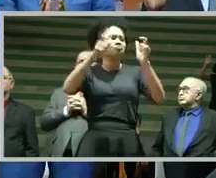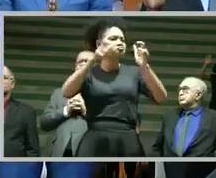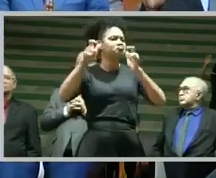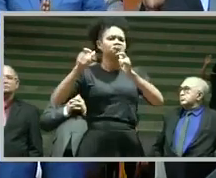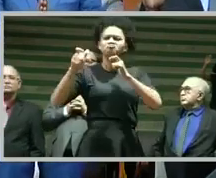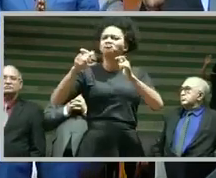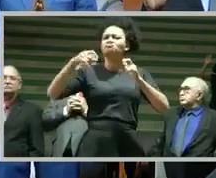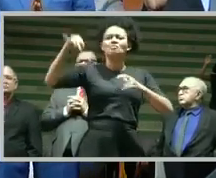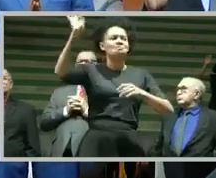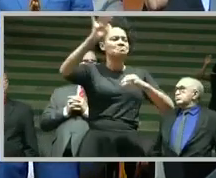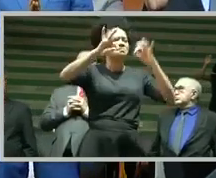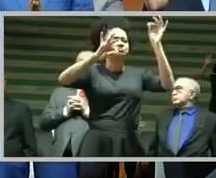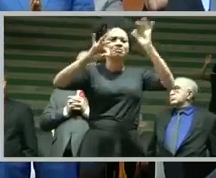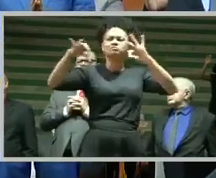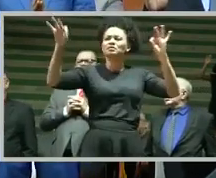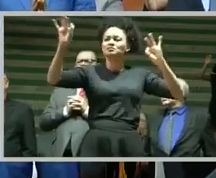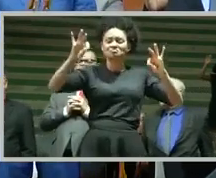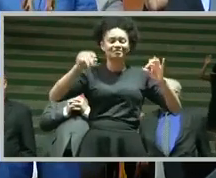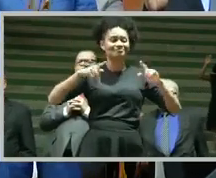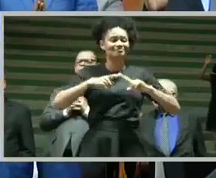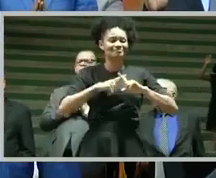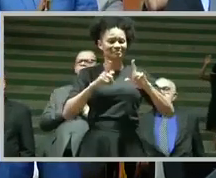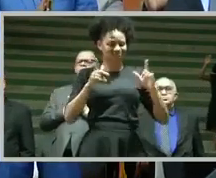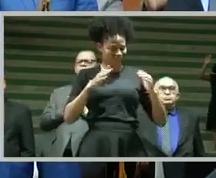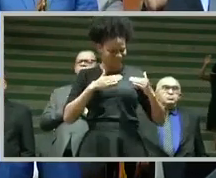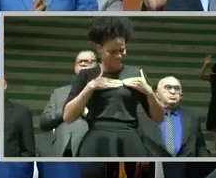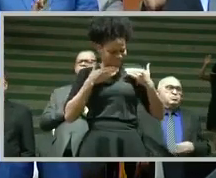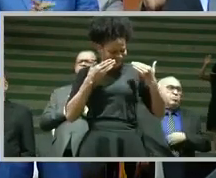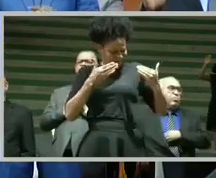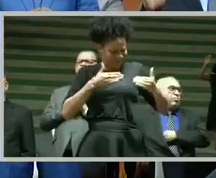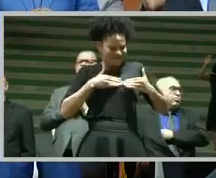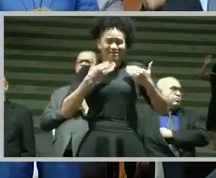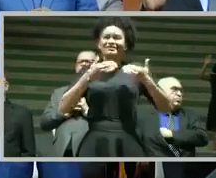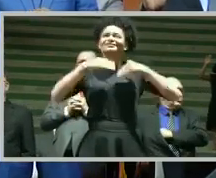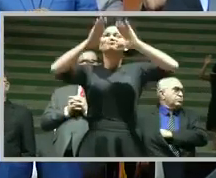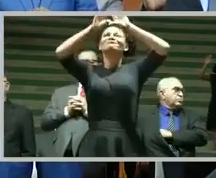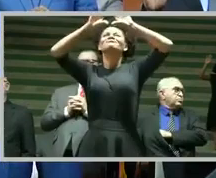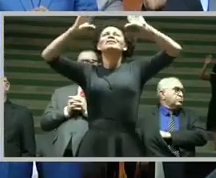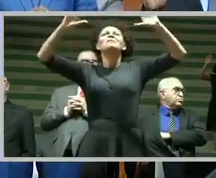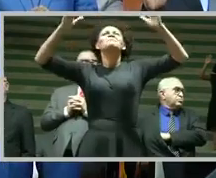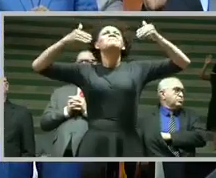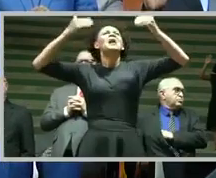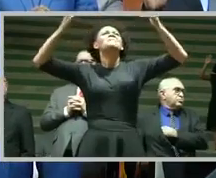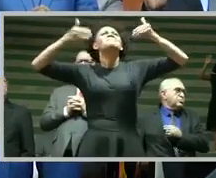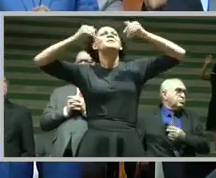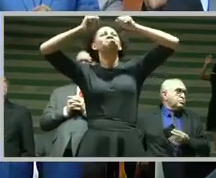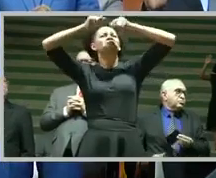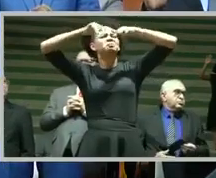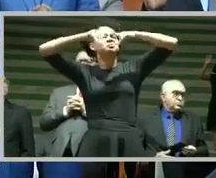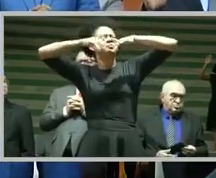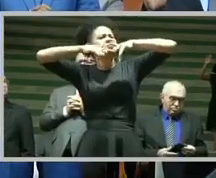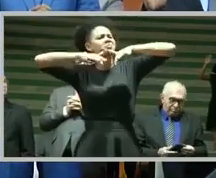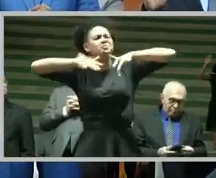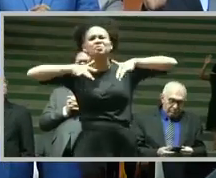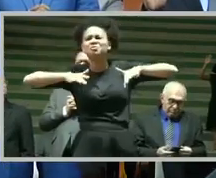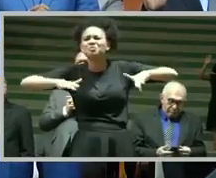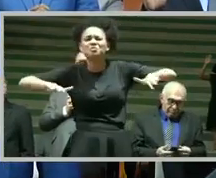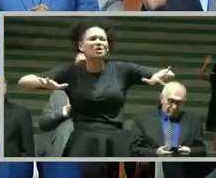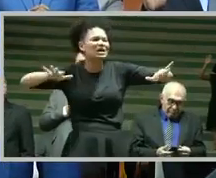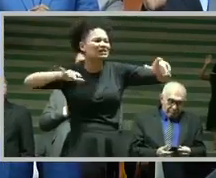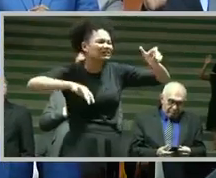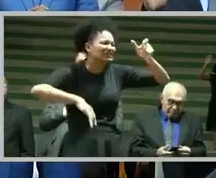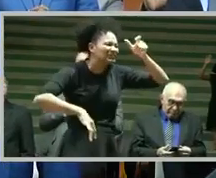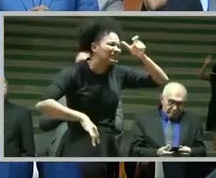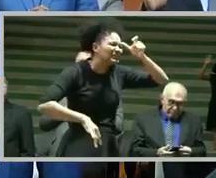está. Mas a alegria do céu começa a dominar jovens aqui. O diabo